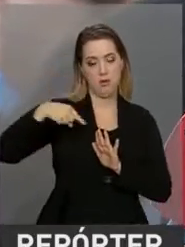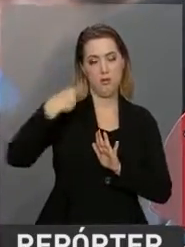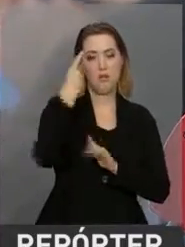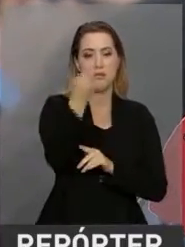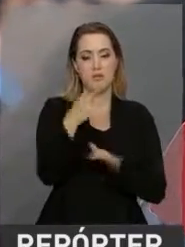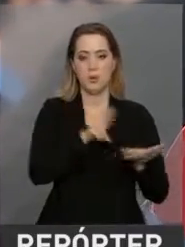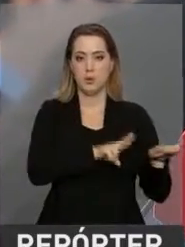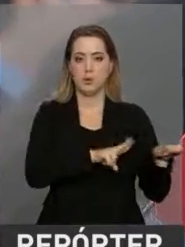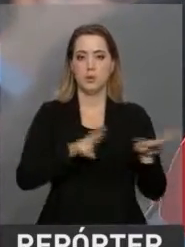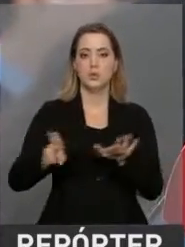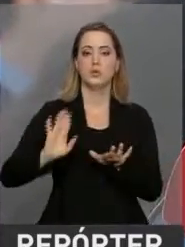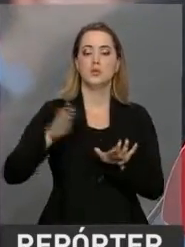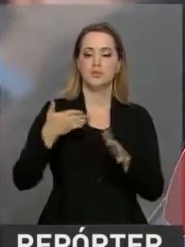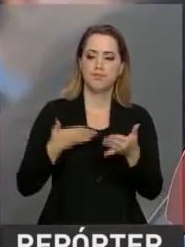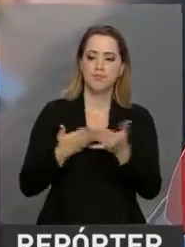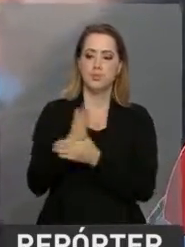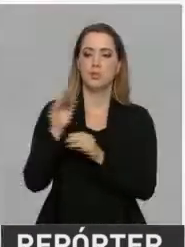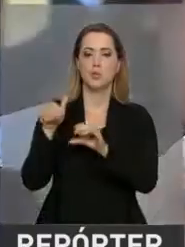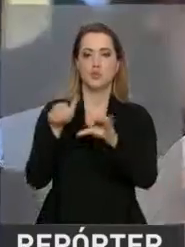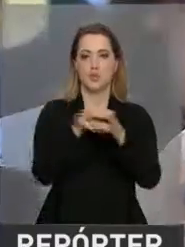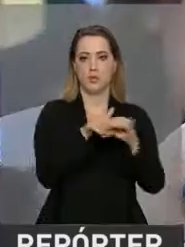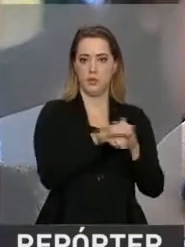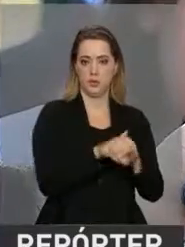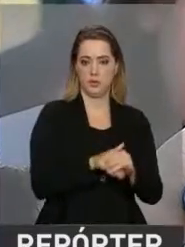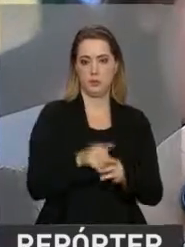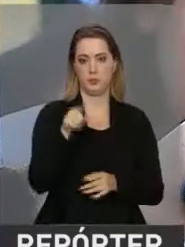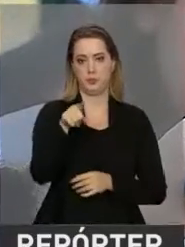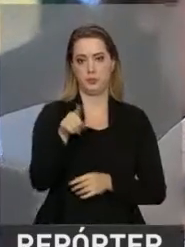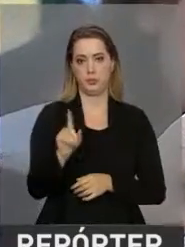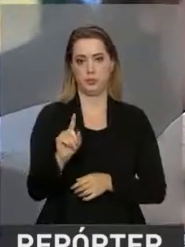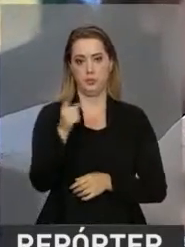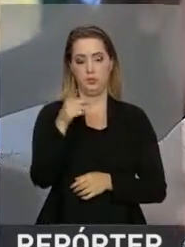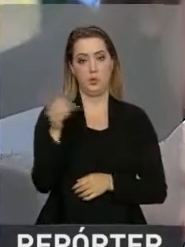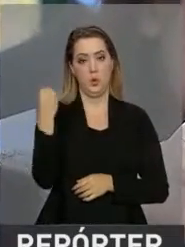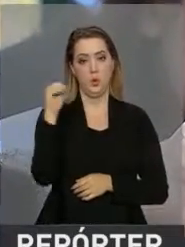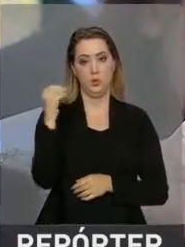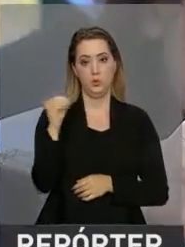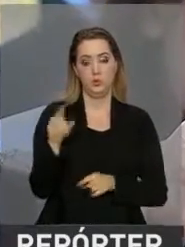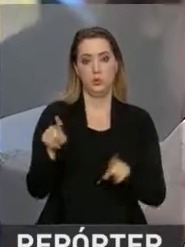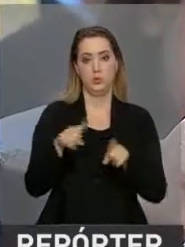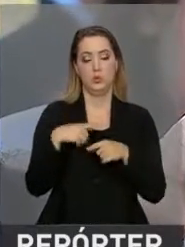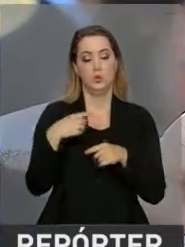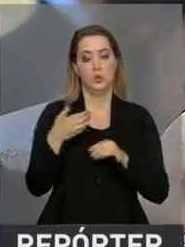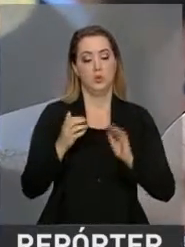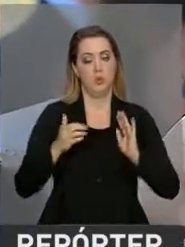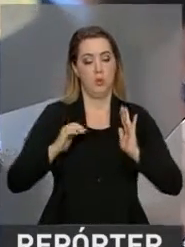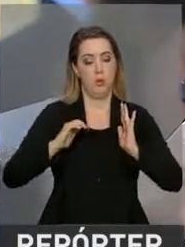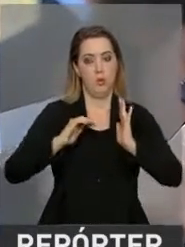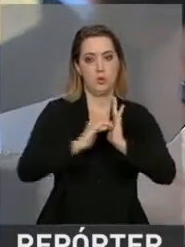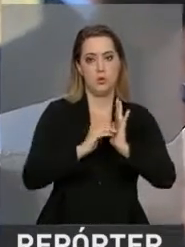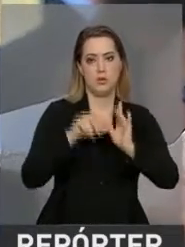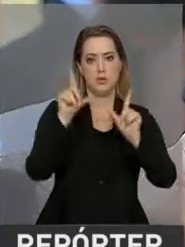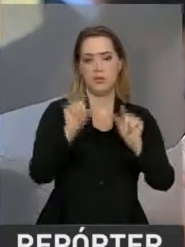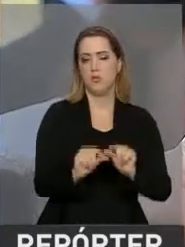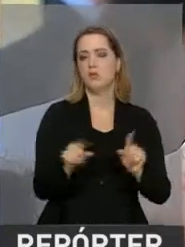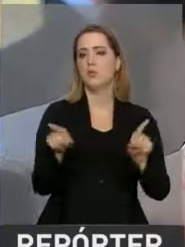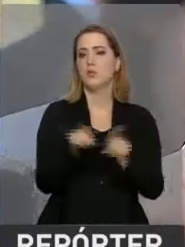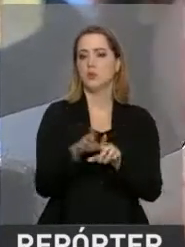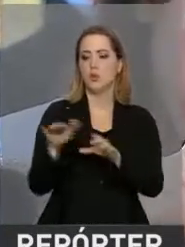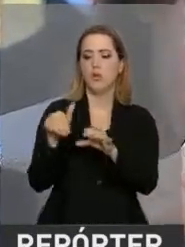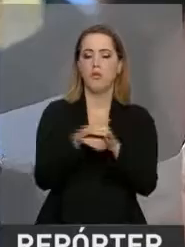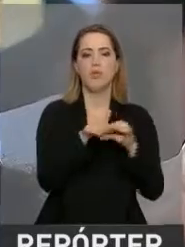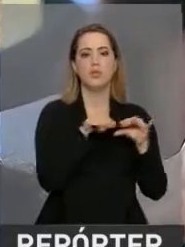semana já votar no primeiro turno nós é mandar na última de outubro e o senado rito é menor que o senado